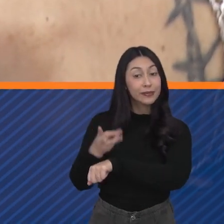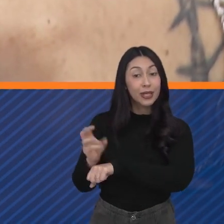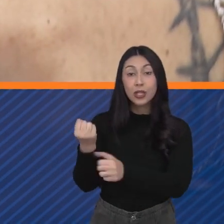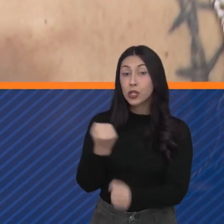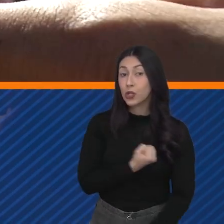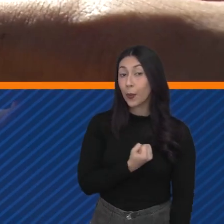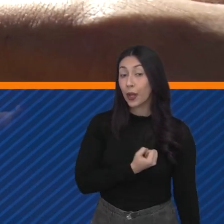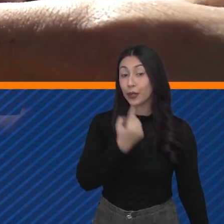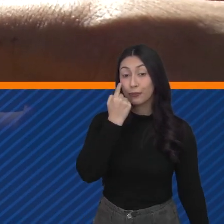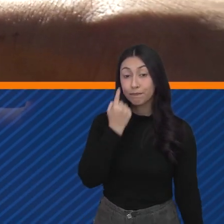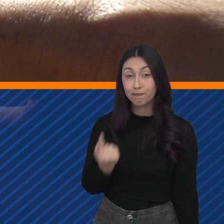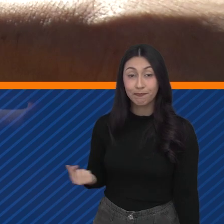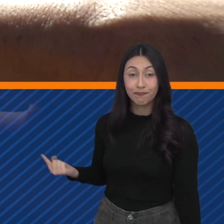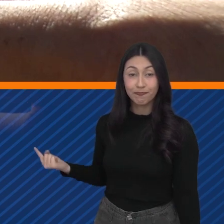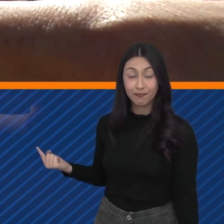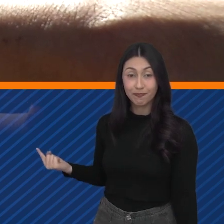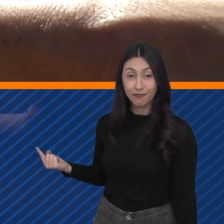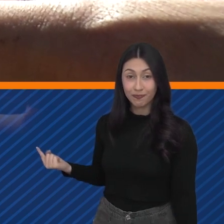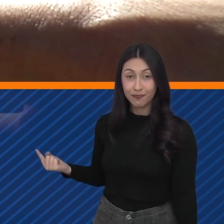DDD 11